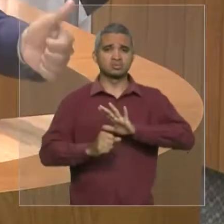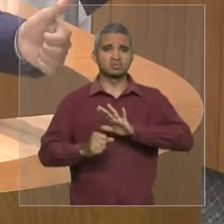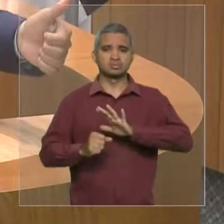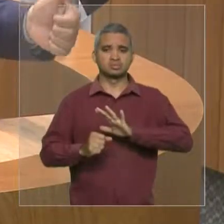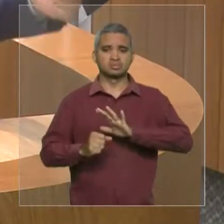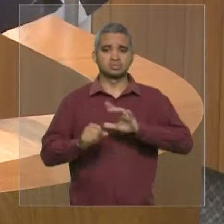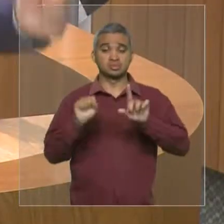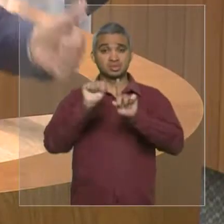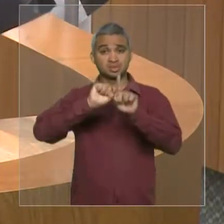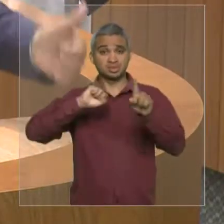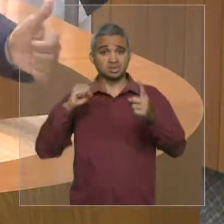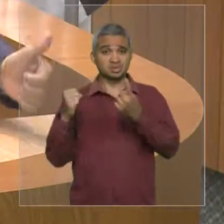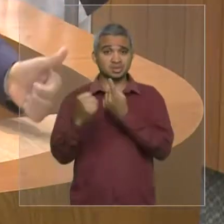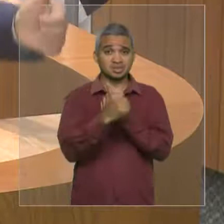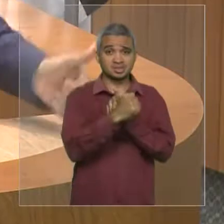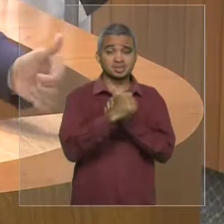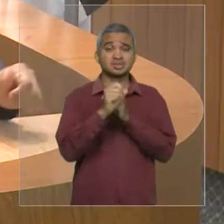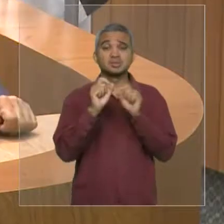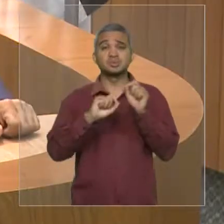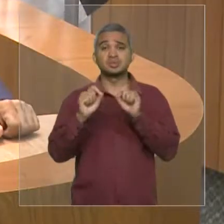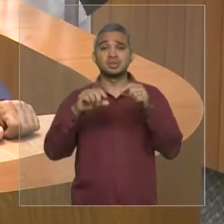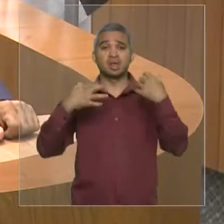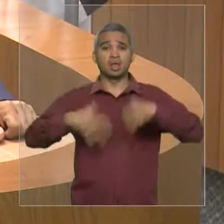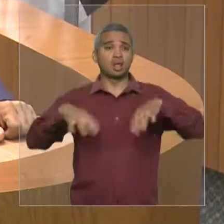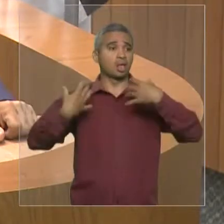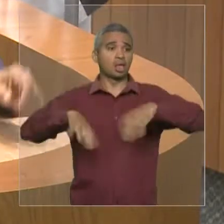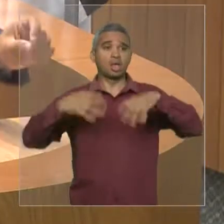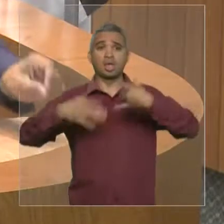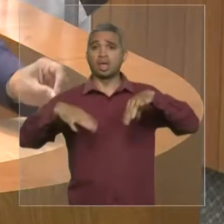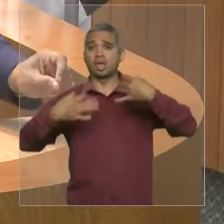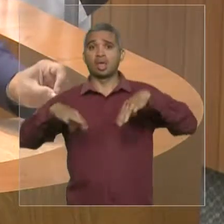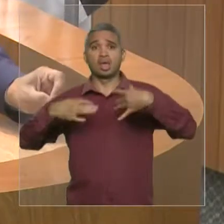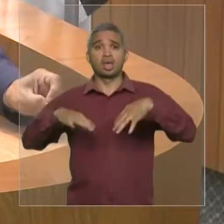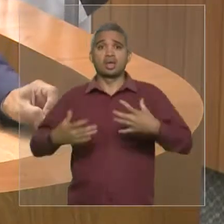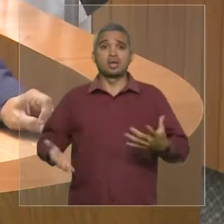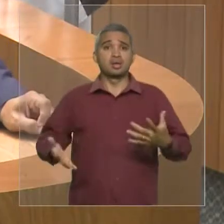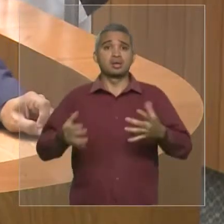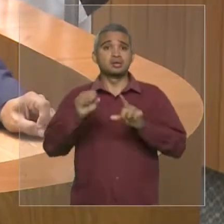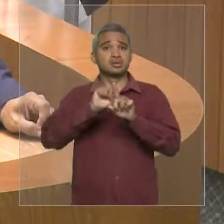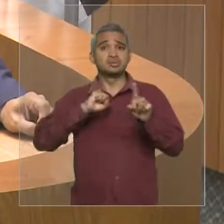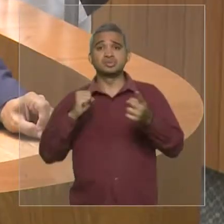está totalmente apavorada. A sociedade está